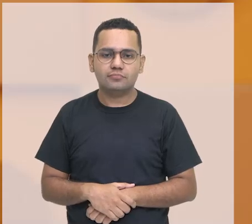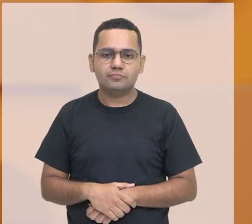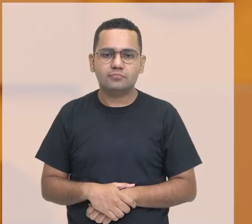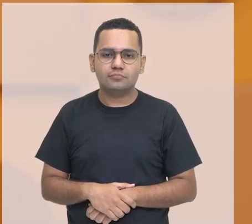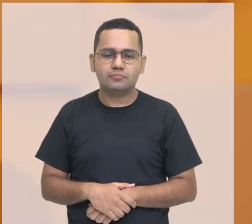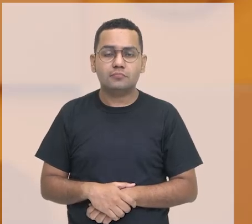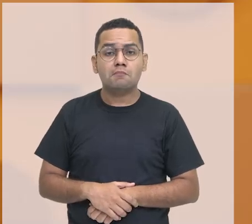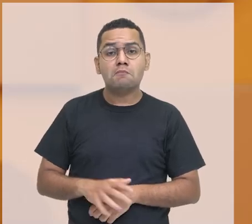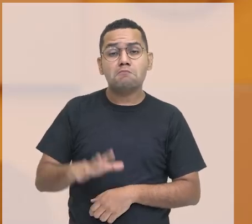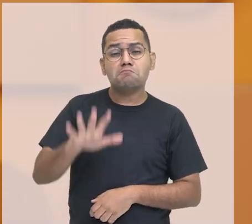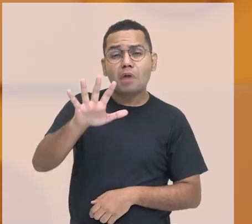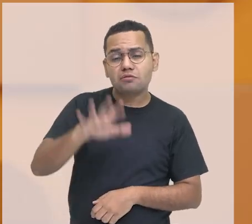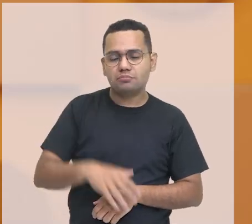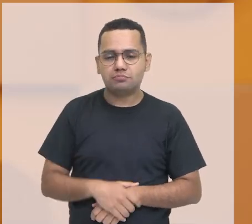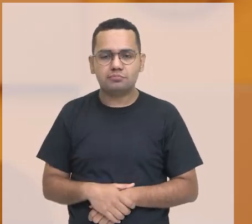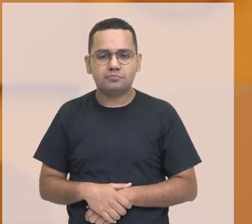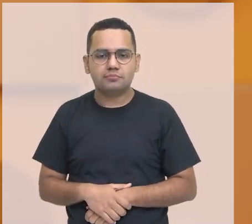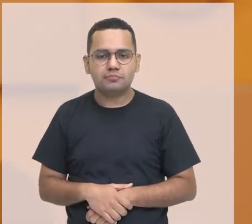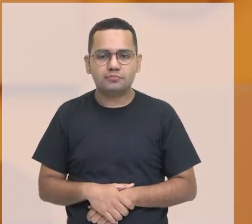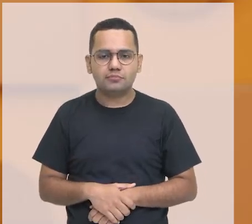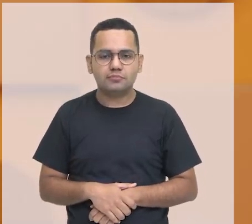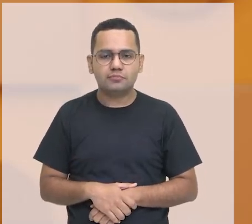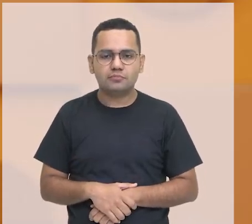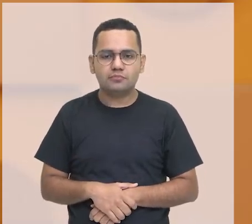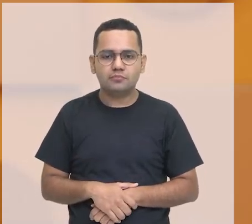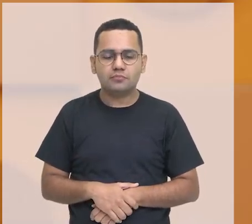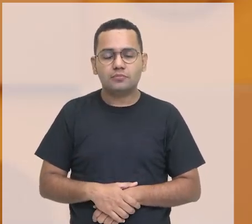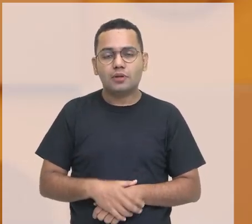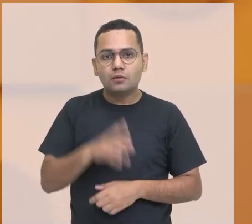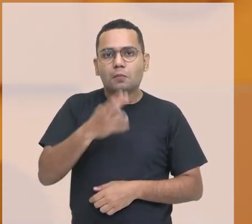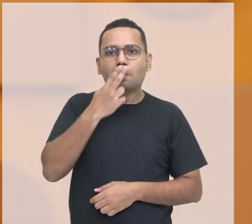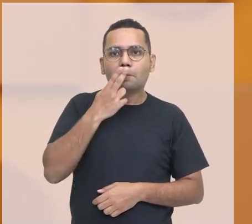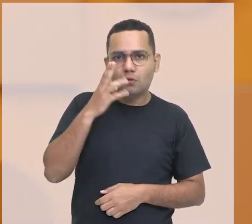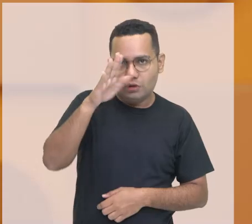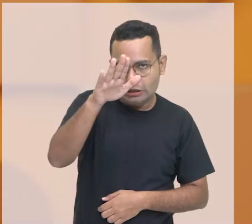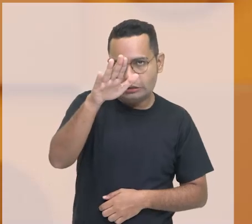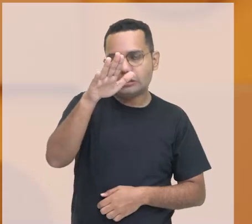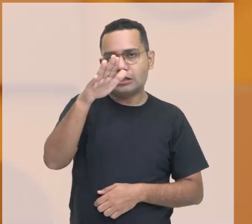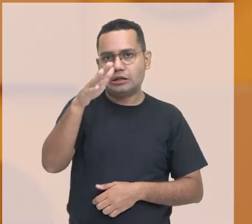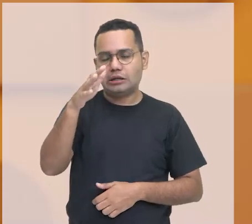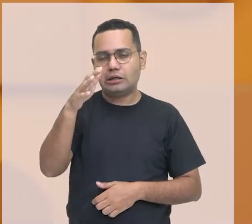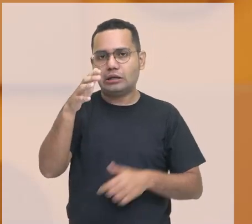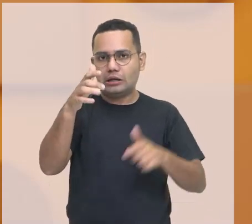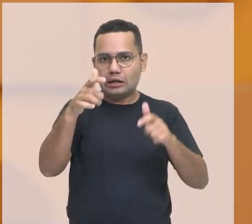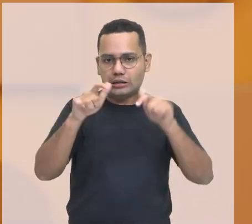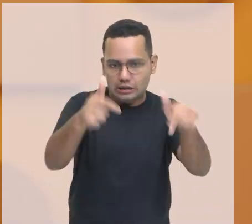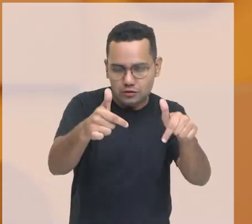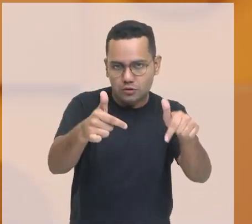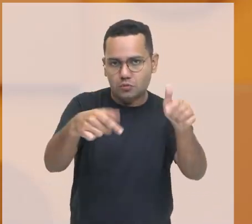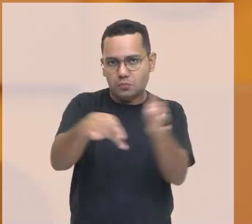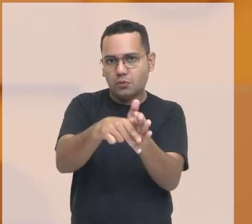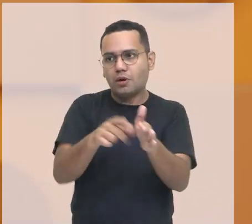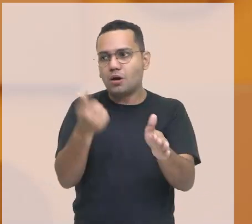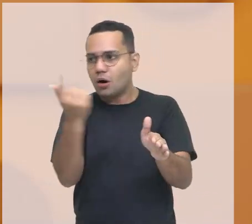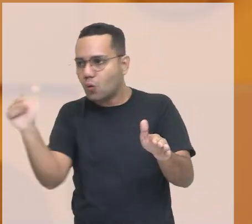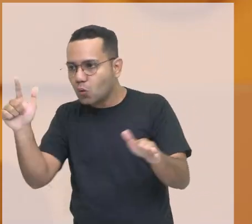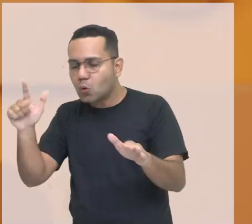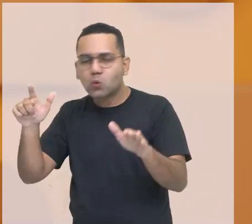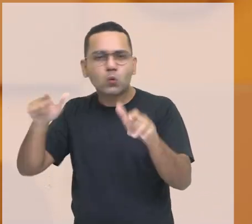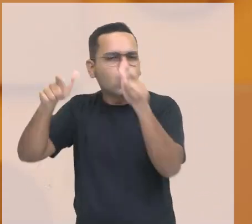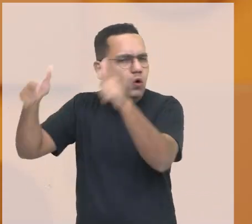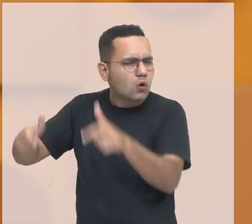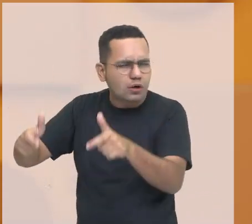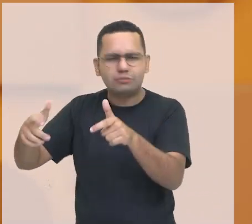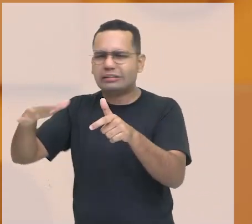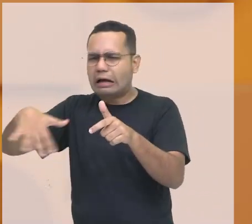das ações que foram promovidos pelo Hitler e também a sanha expansionista do Japão na Ásia, a Liga das Nações,